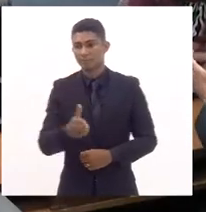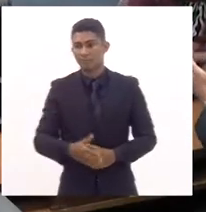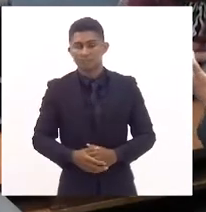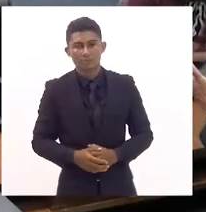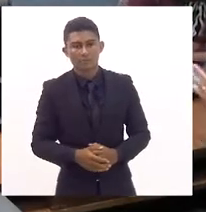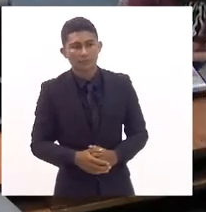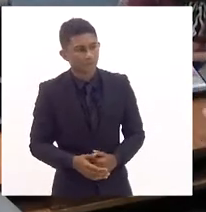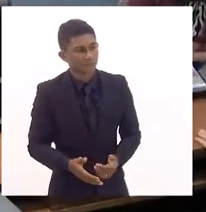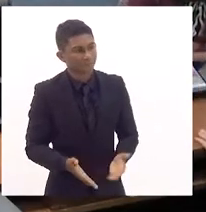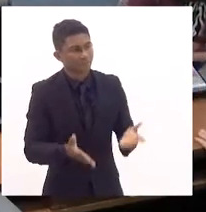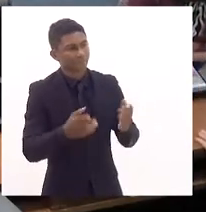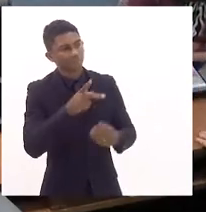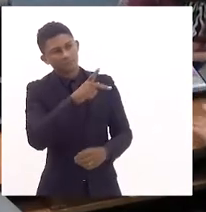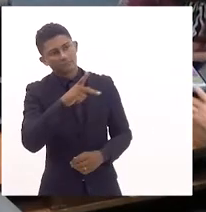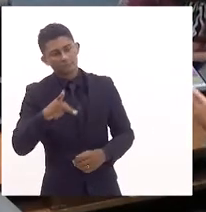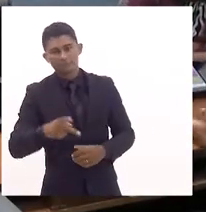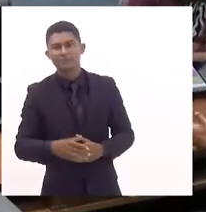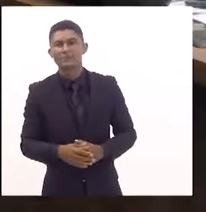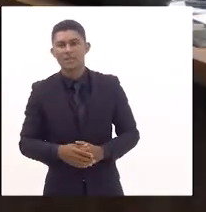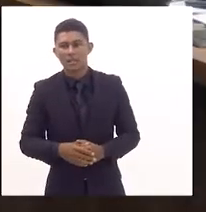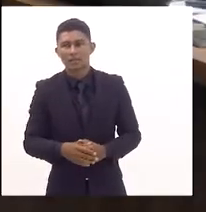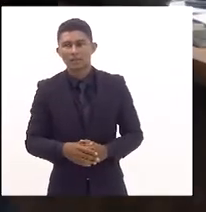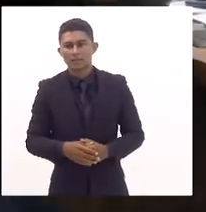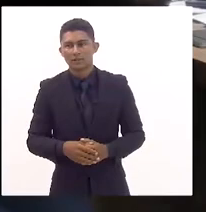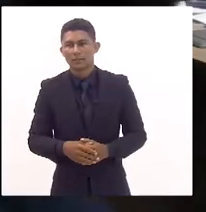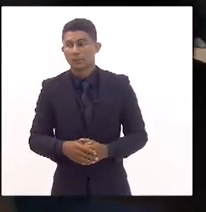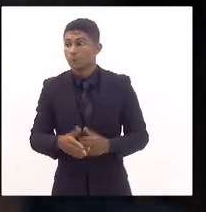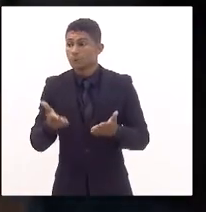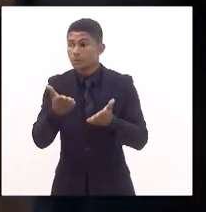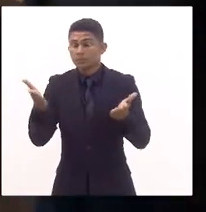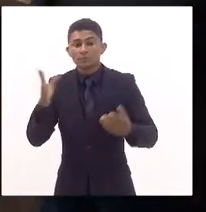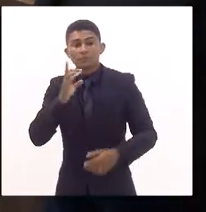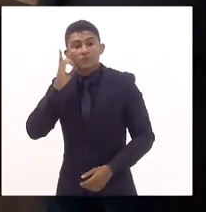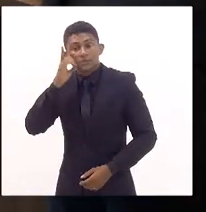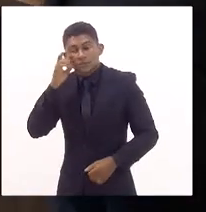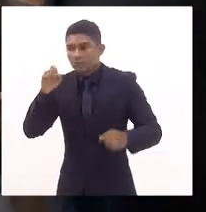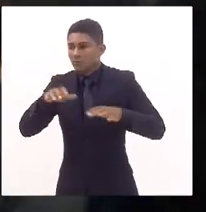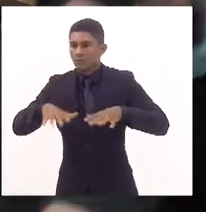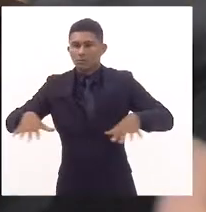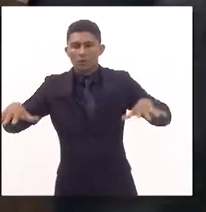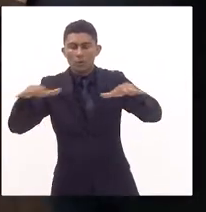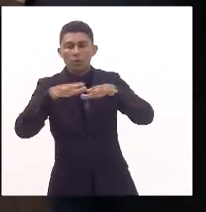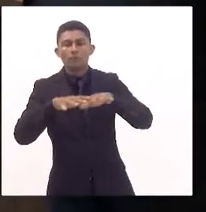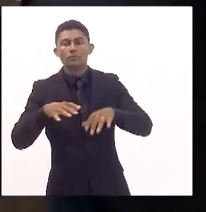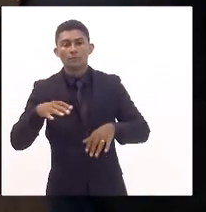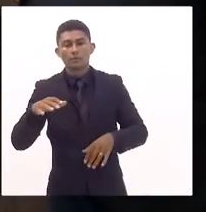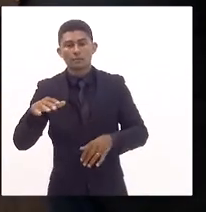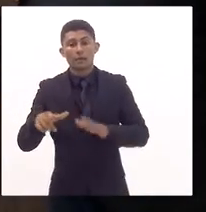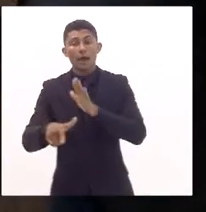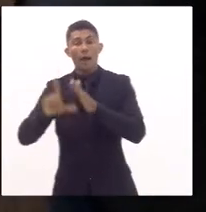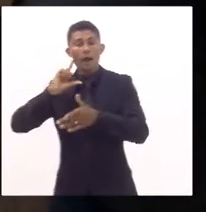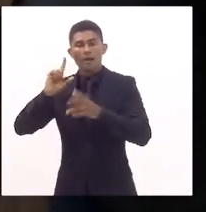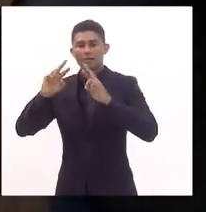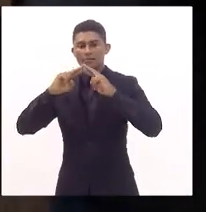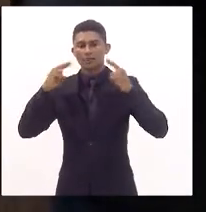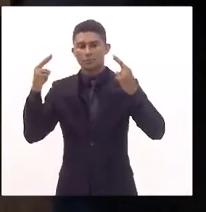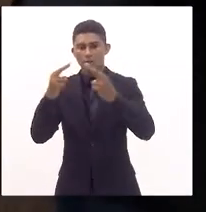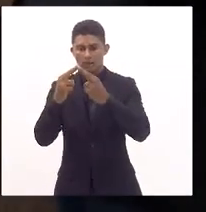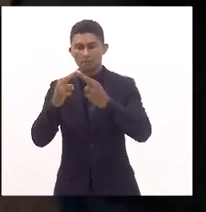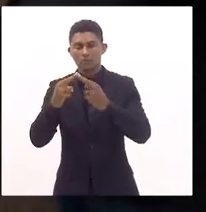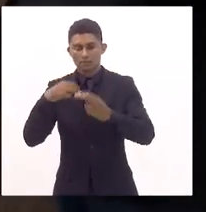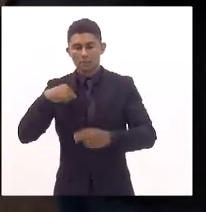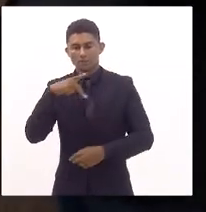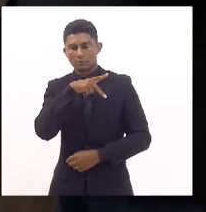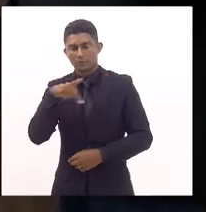Senhor presidente, senhores e senhoras deputadas, eu presidi a audiência pública